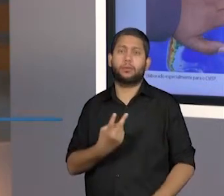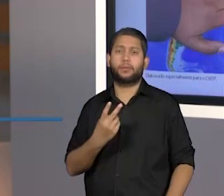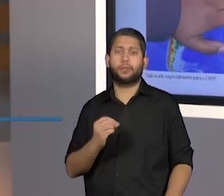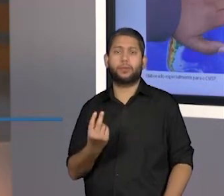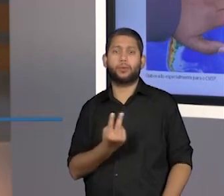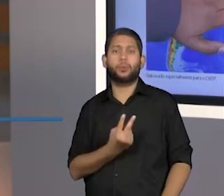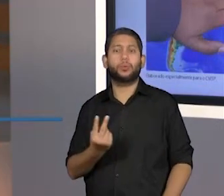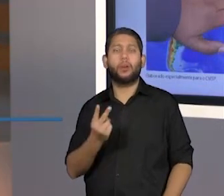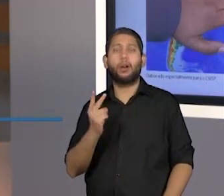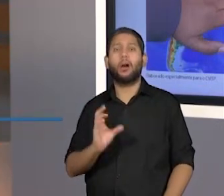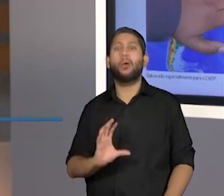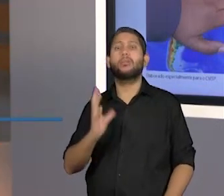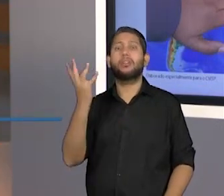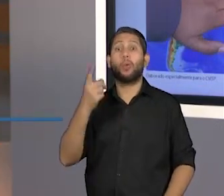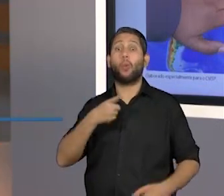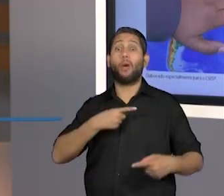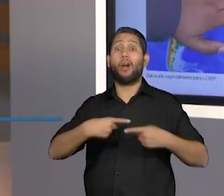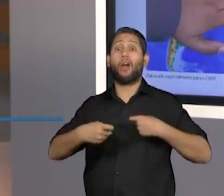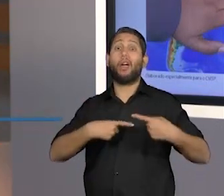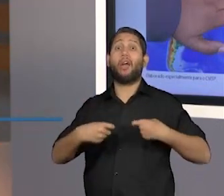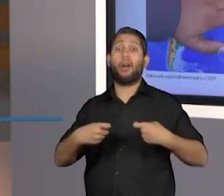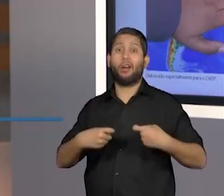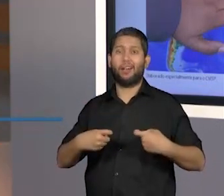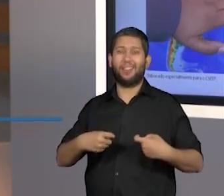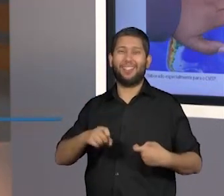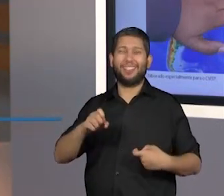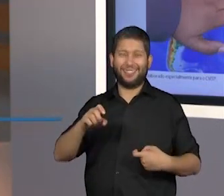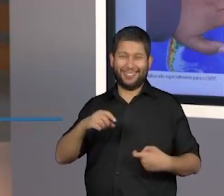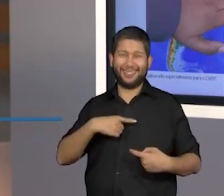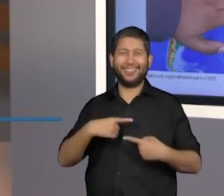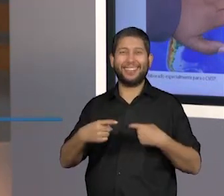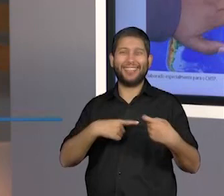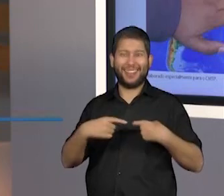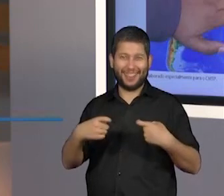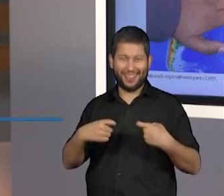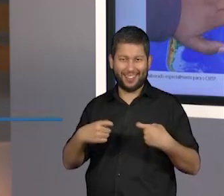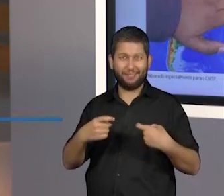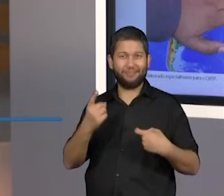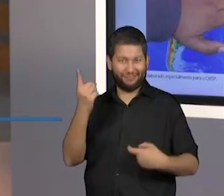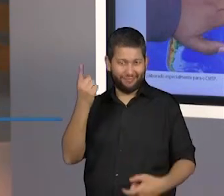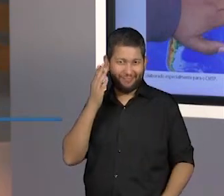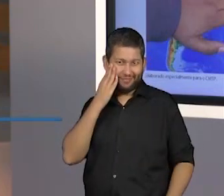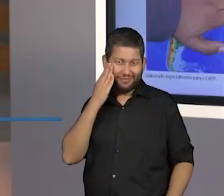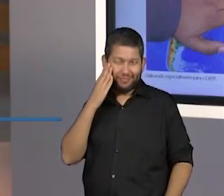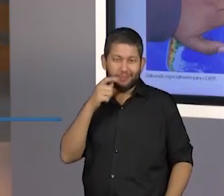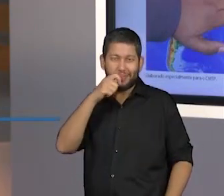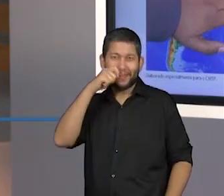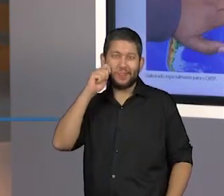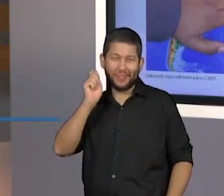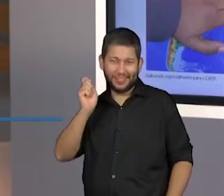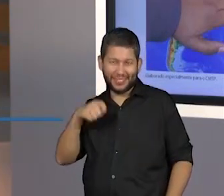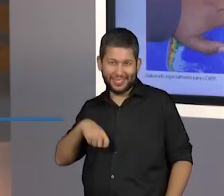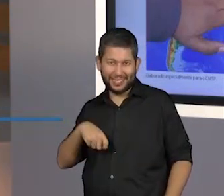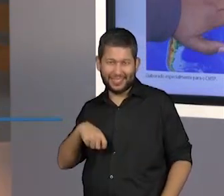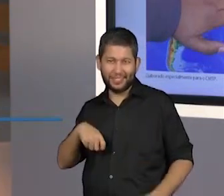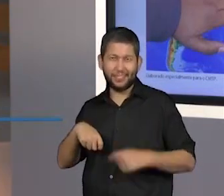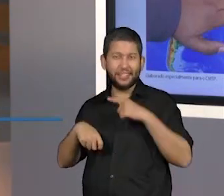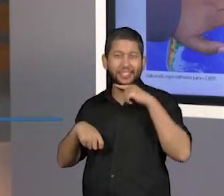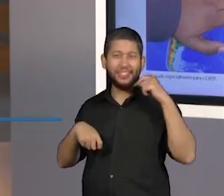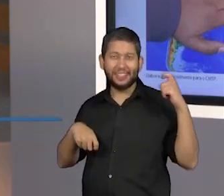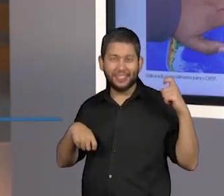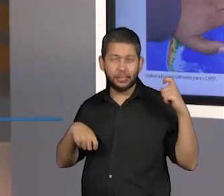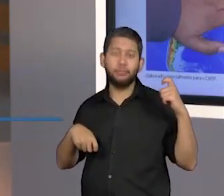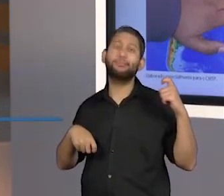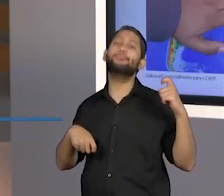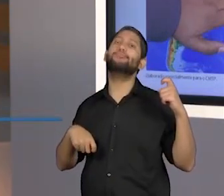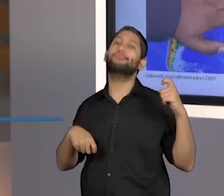2022, na guerra que está acontecendo lá na Europa. Pensa só, as pessoas estão